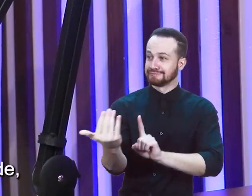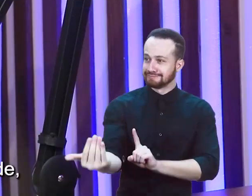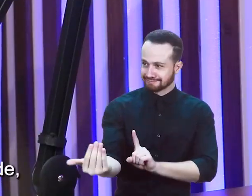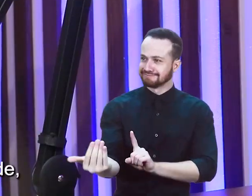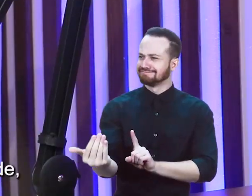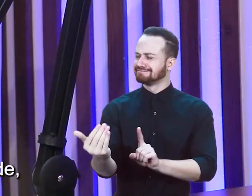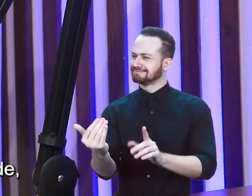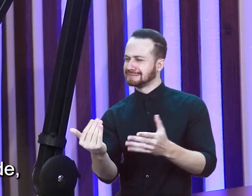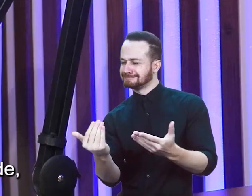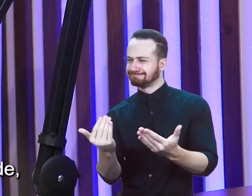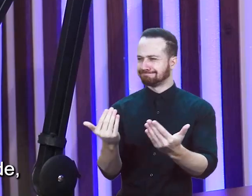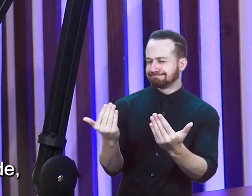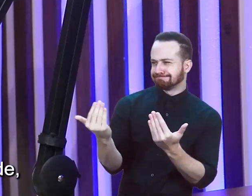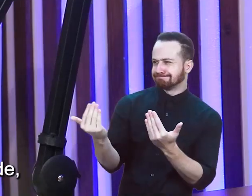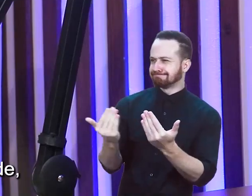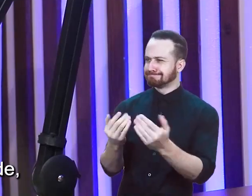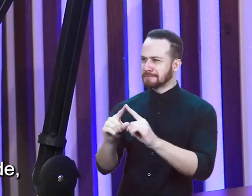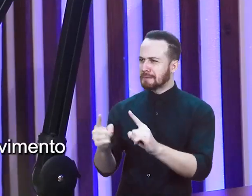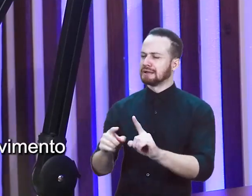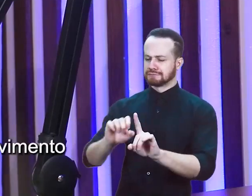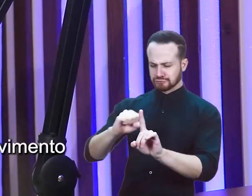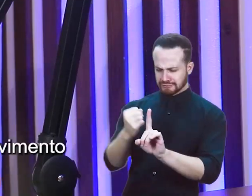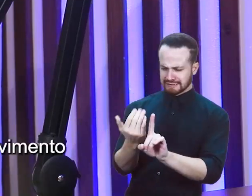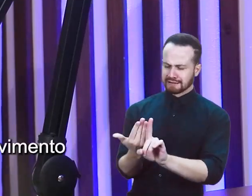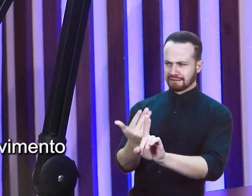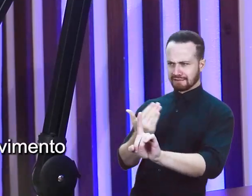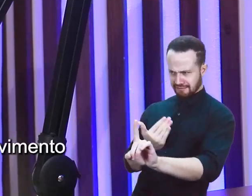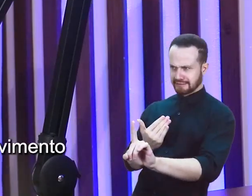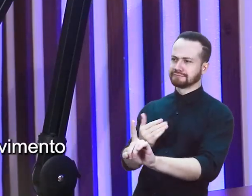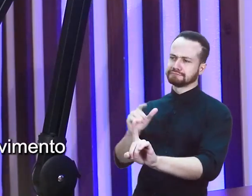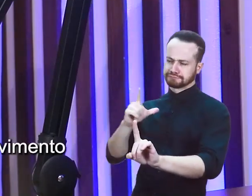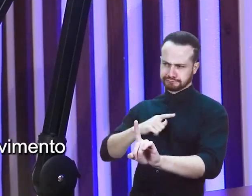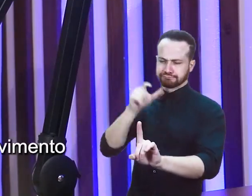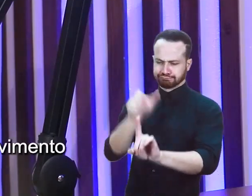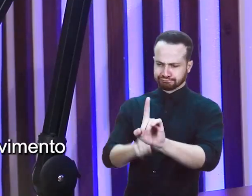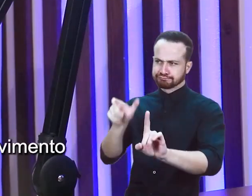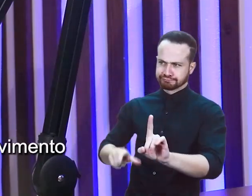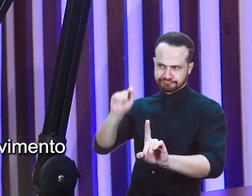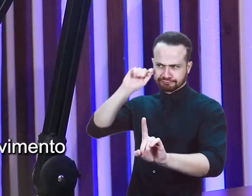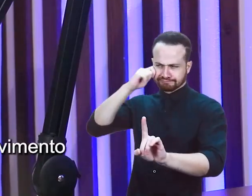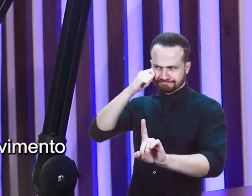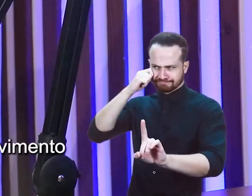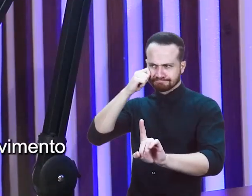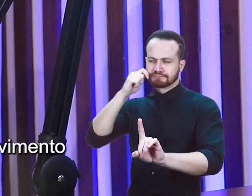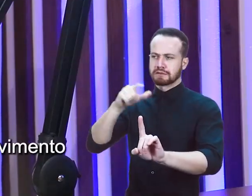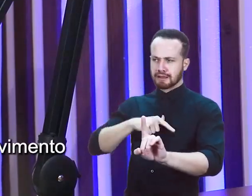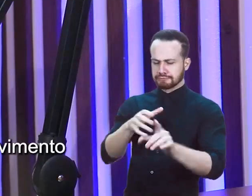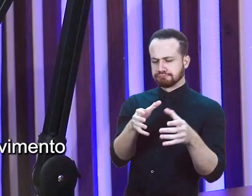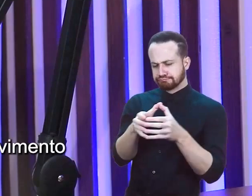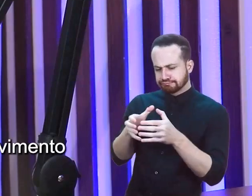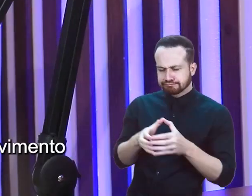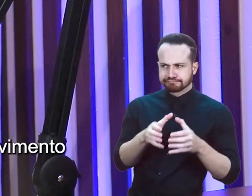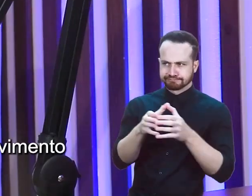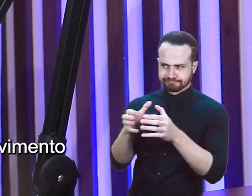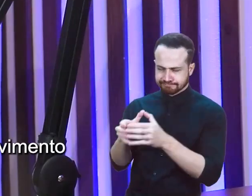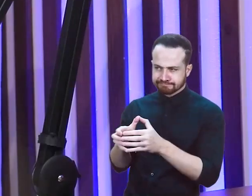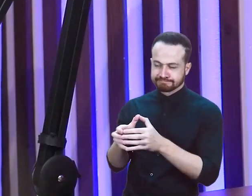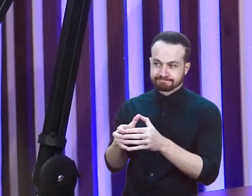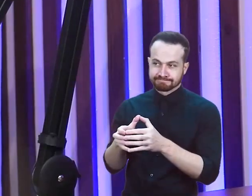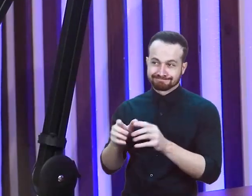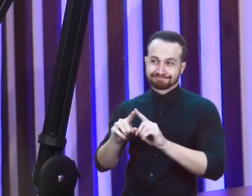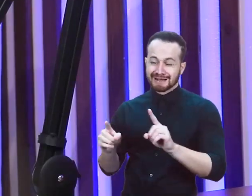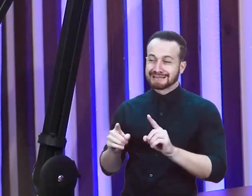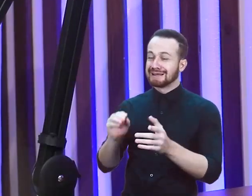Do ponto de vista de sociedade, nós temos negros, negras em movimento muito